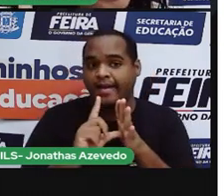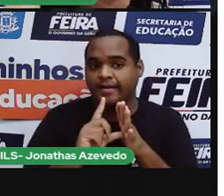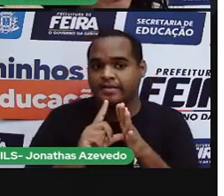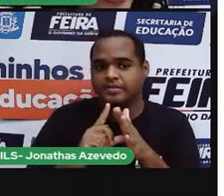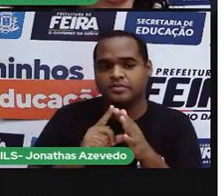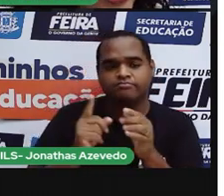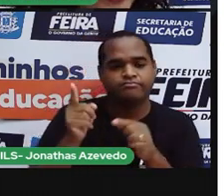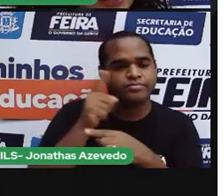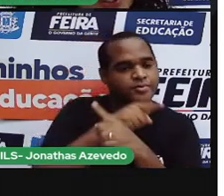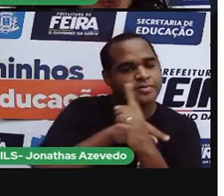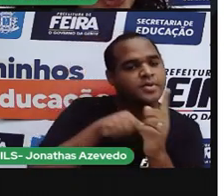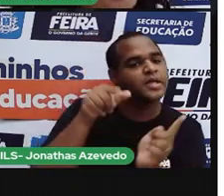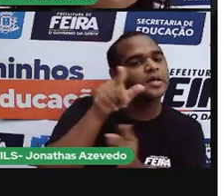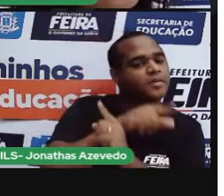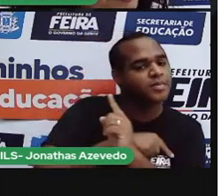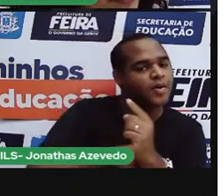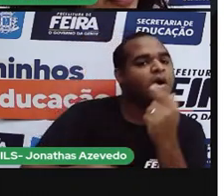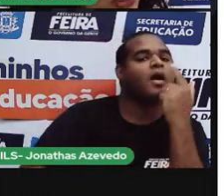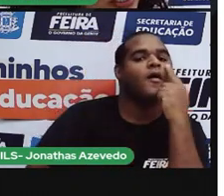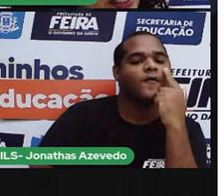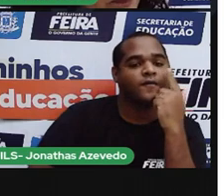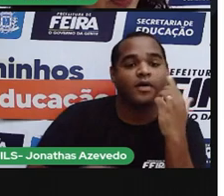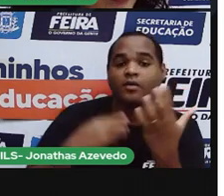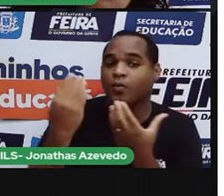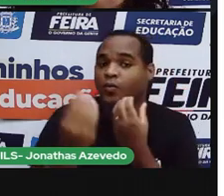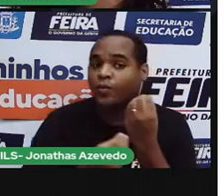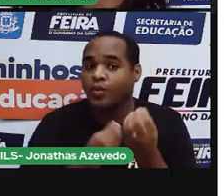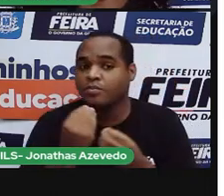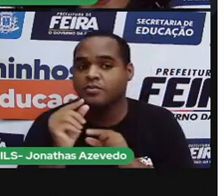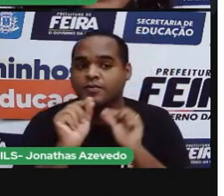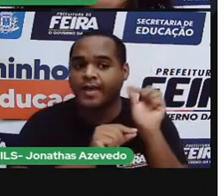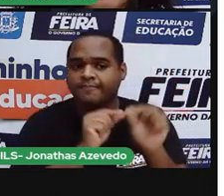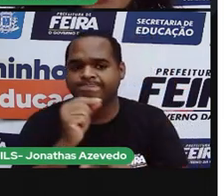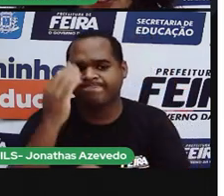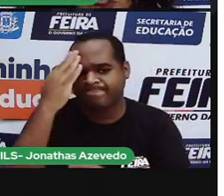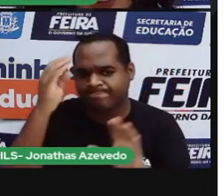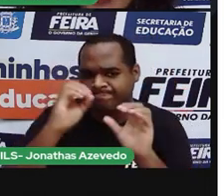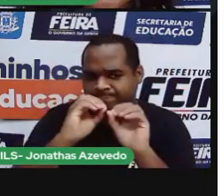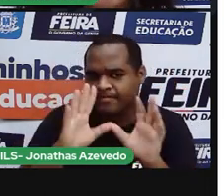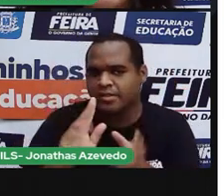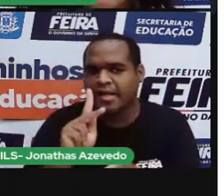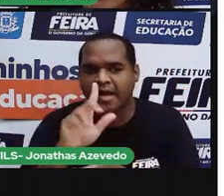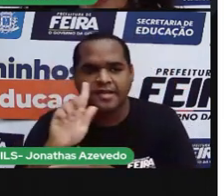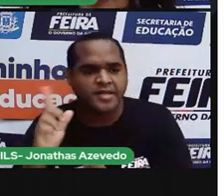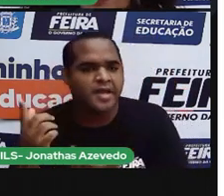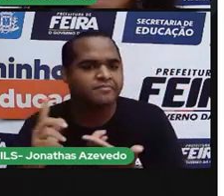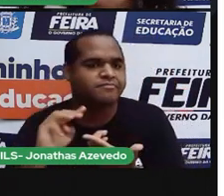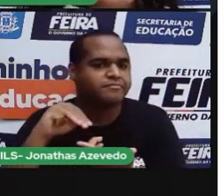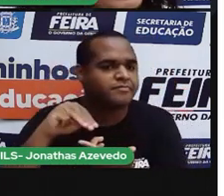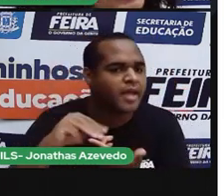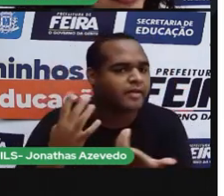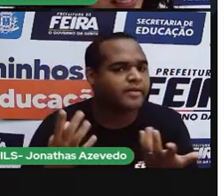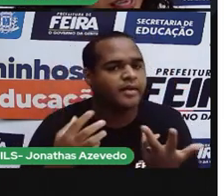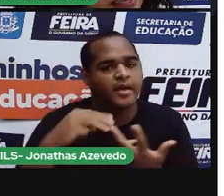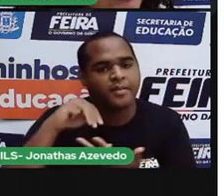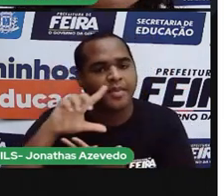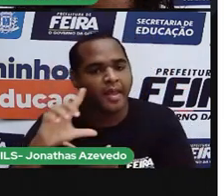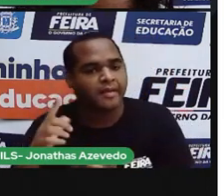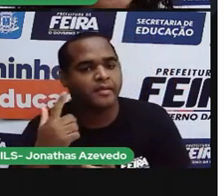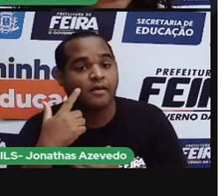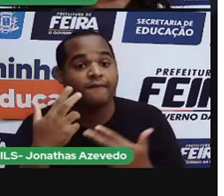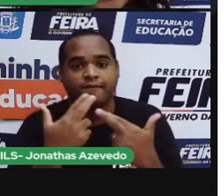sua atividade anterior de matemática com pesos e medidas dos alimentos que